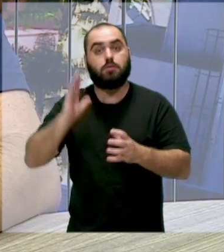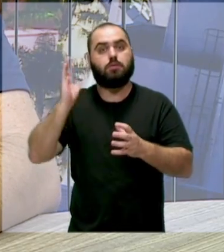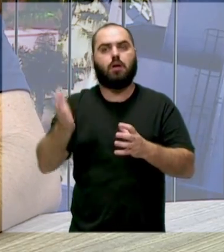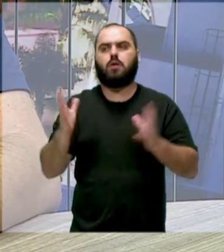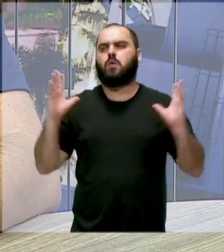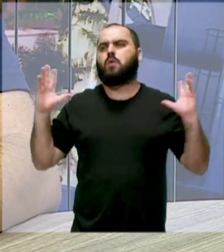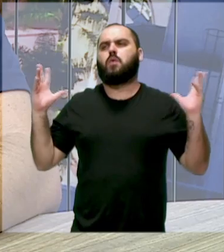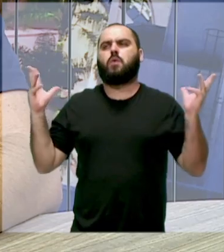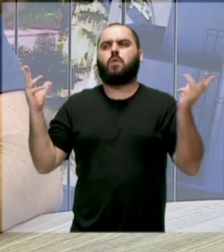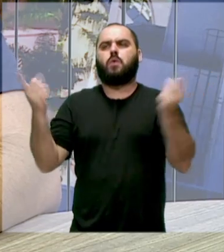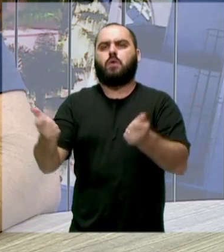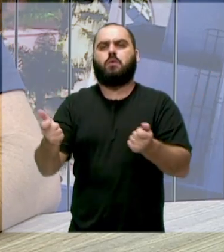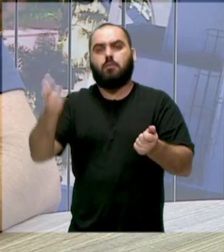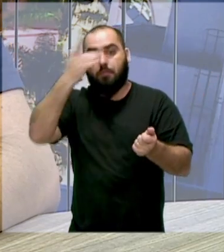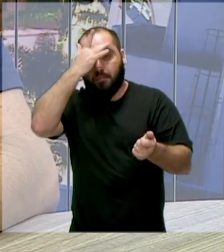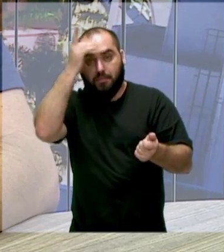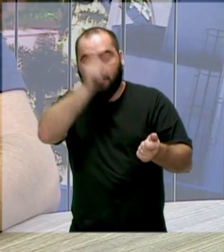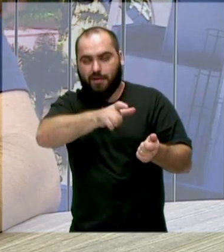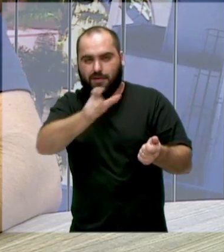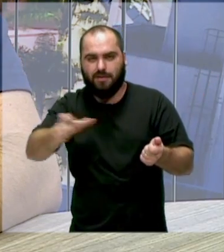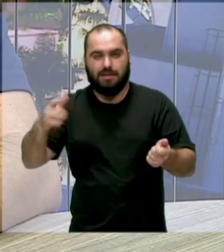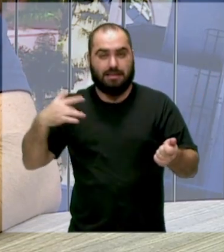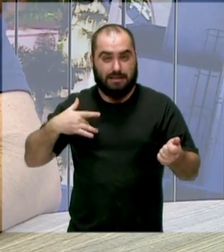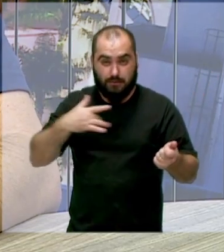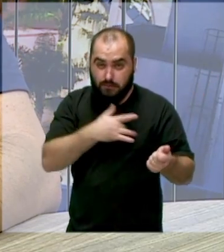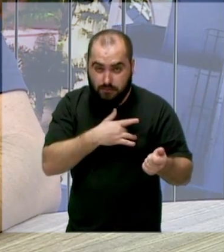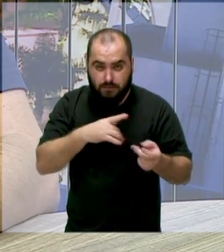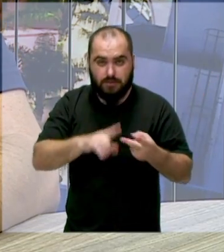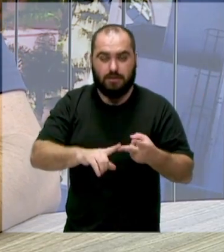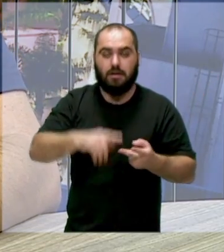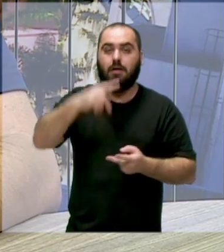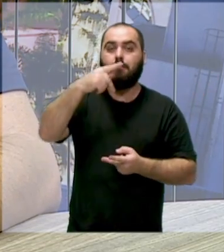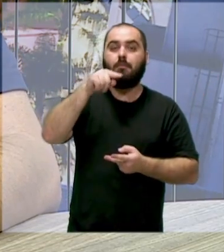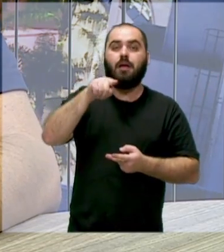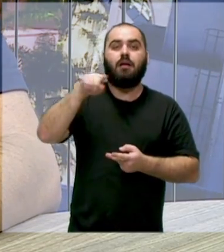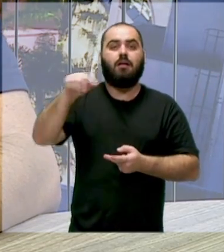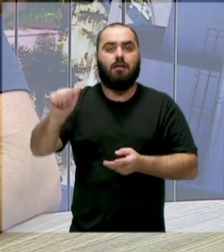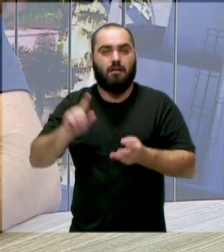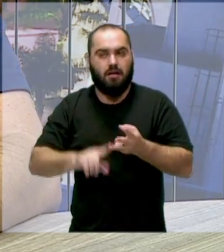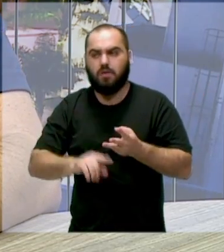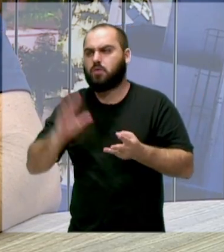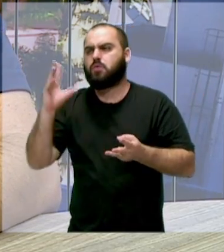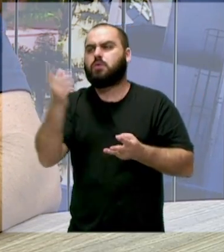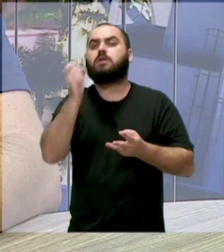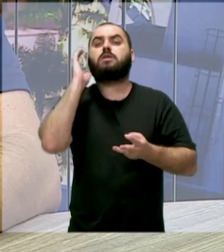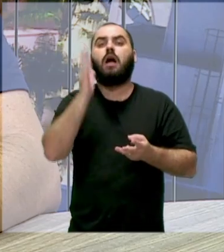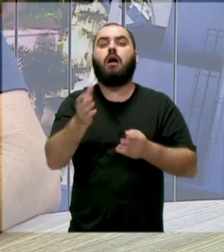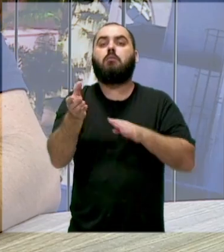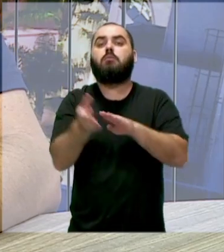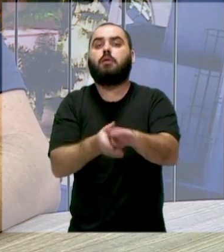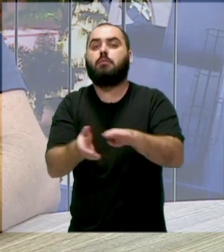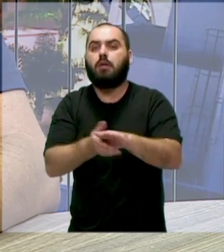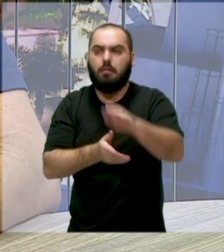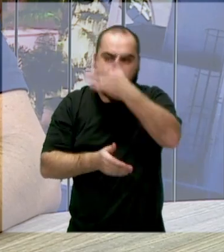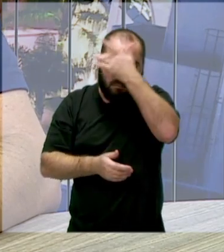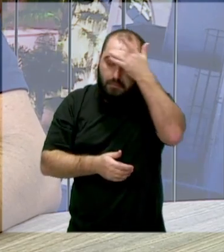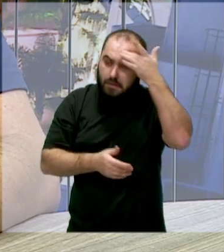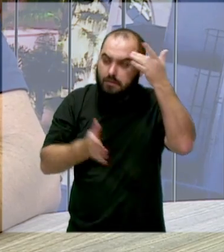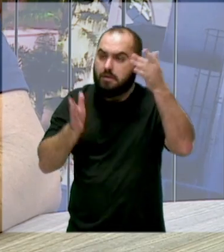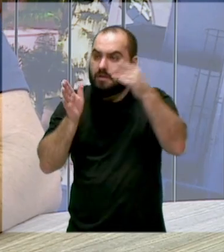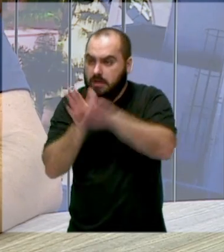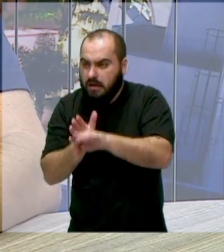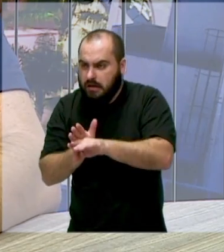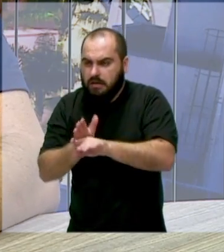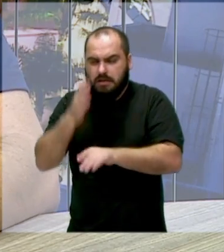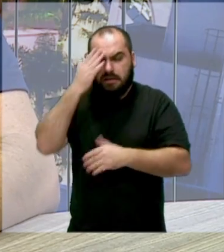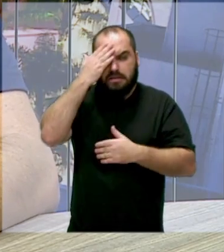o pessoal, como a gente diz, da unidade de saúde, dos prontos atendimentos, já foram orientadas para qualquer pessoa que chegue com sintoma suspeite de